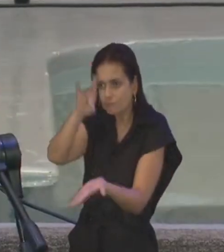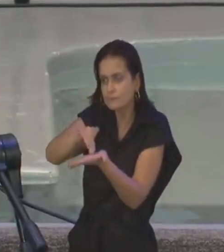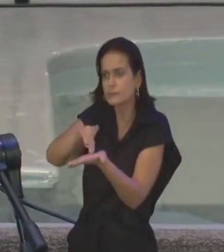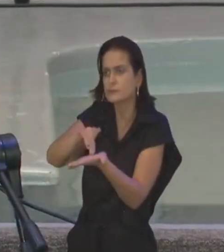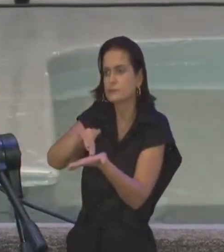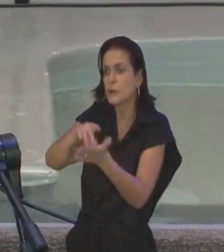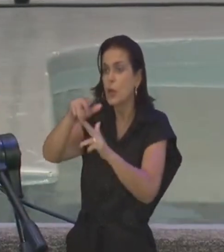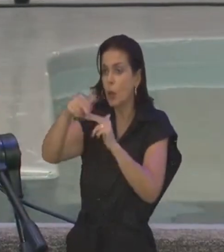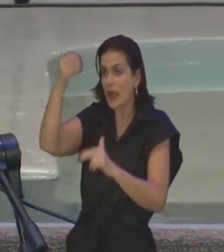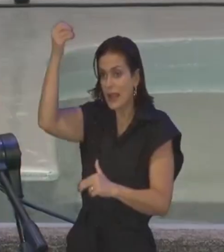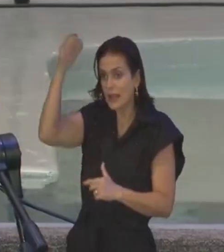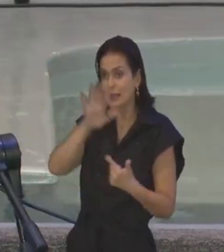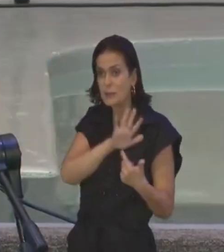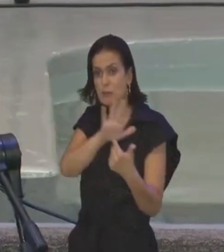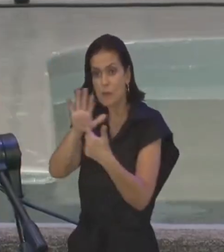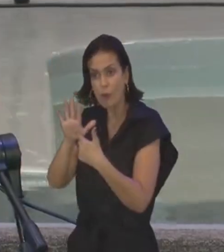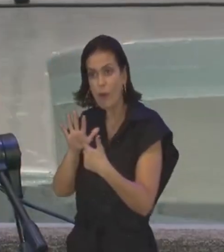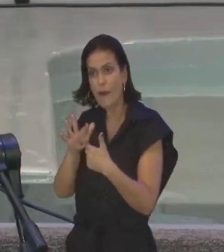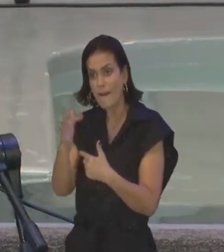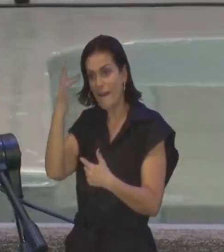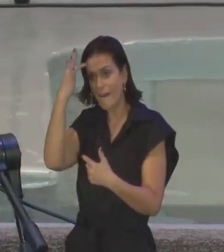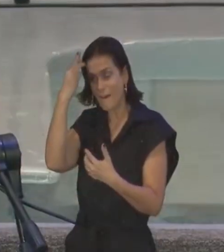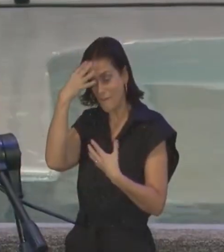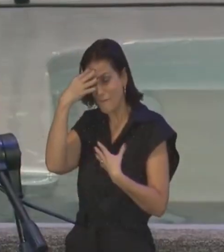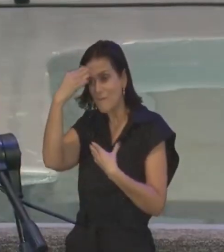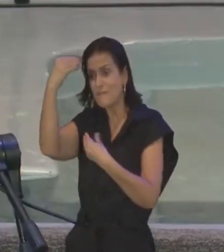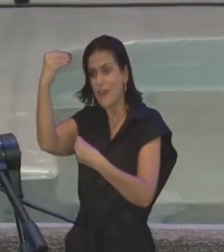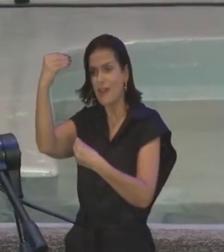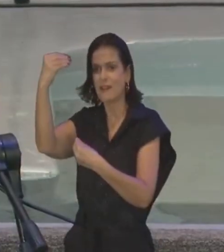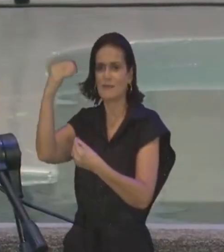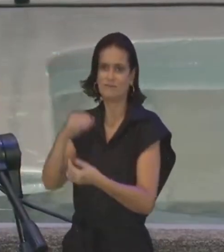esta graça se manifesta através da fé.